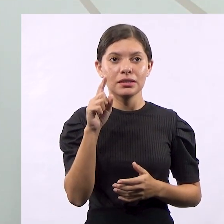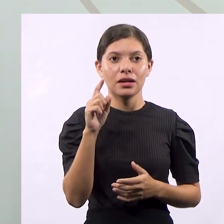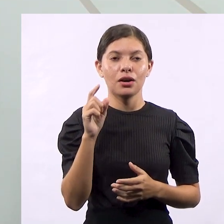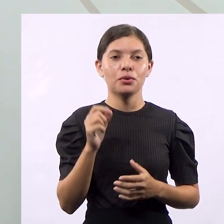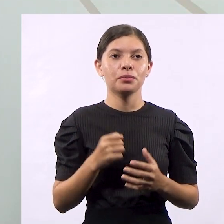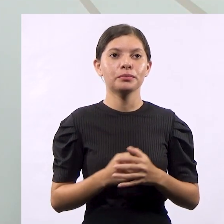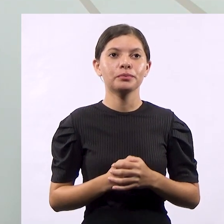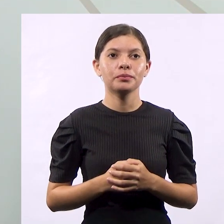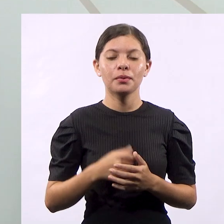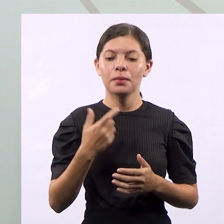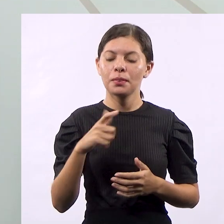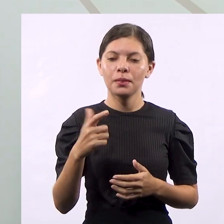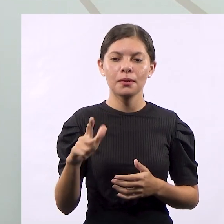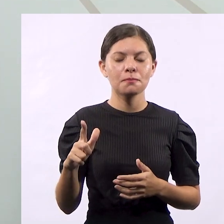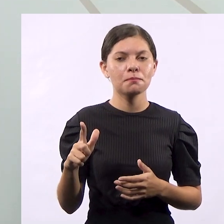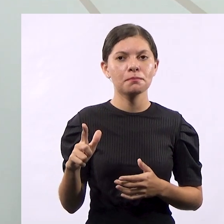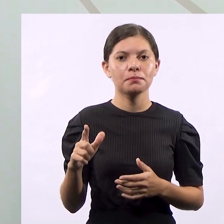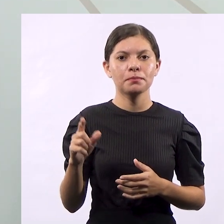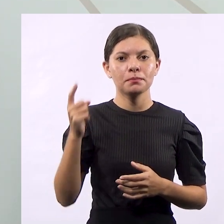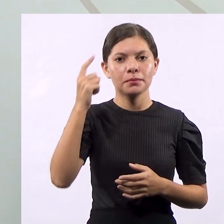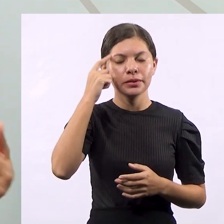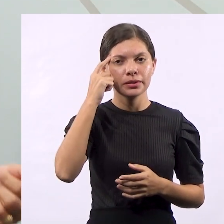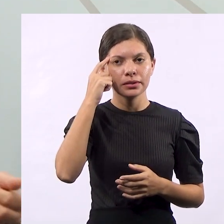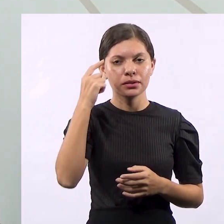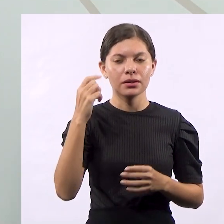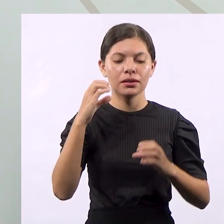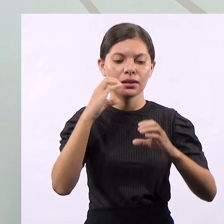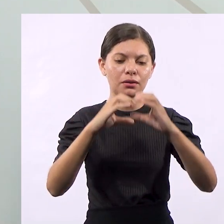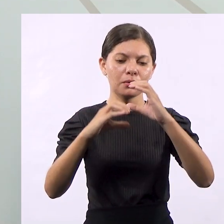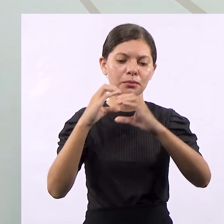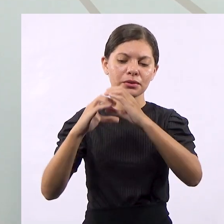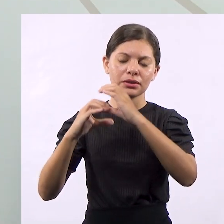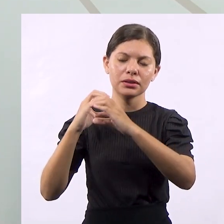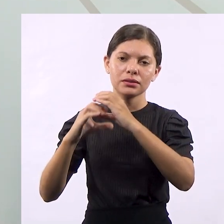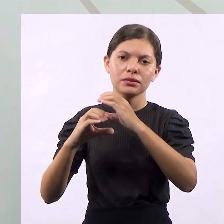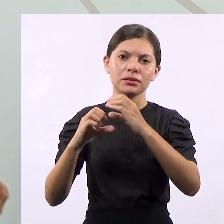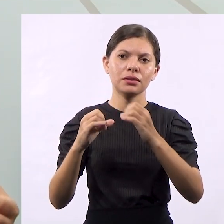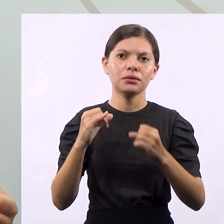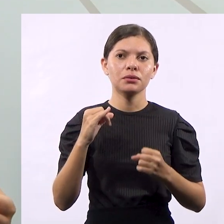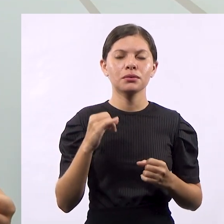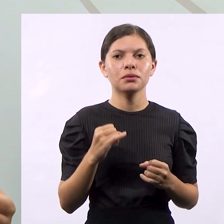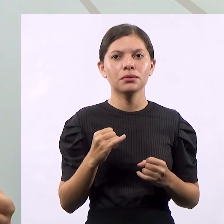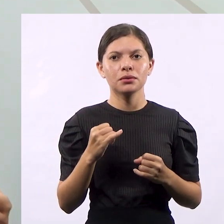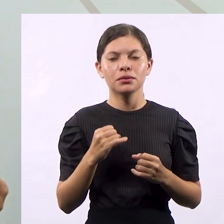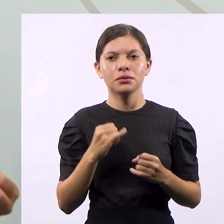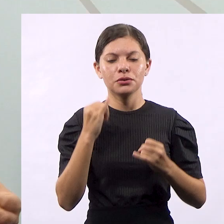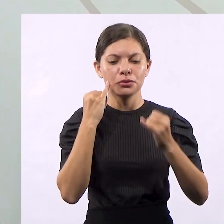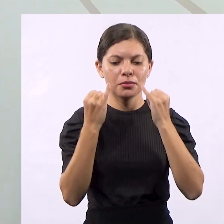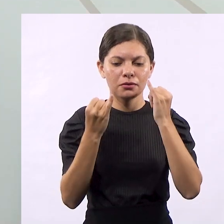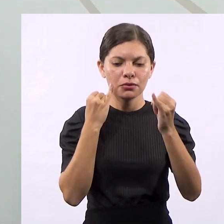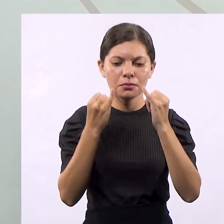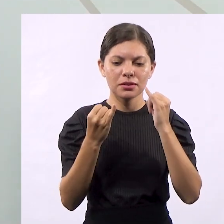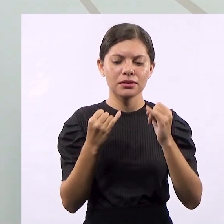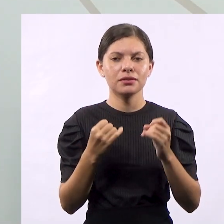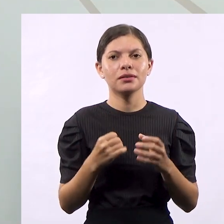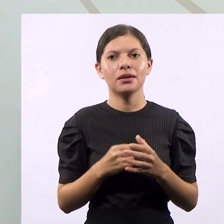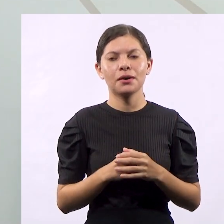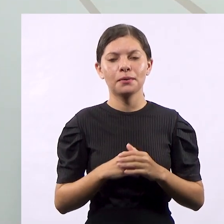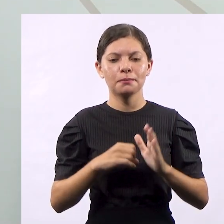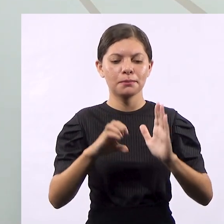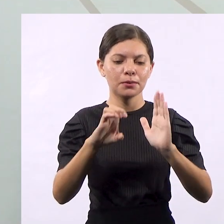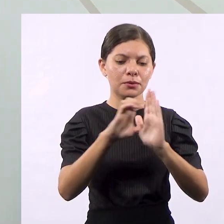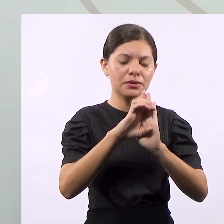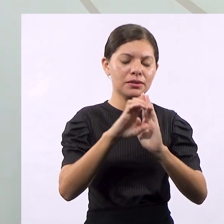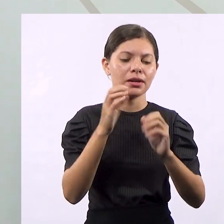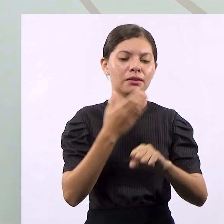indissociável, né? Então, como não tem como a gente pensar na comunicação de uma informação sem pensar